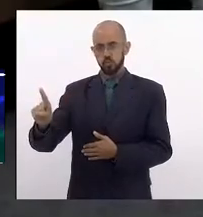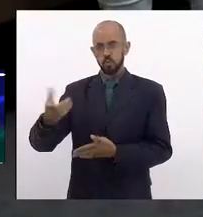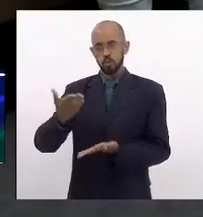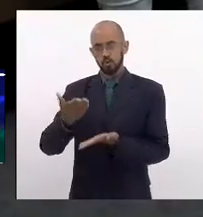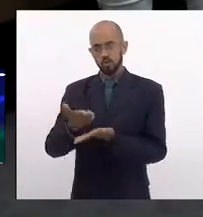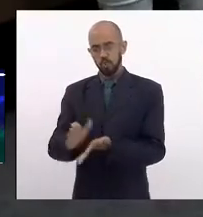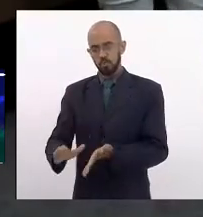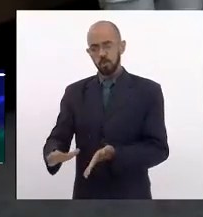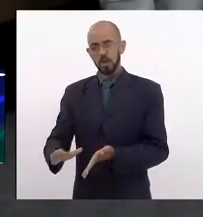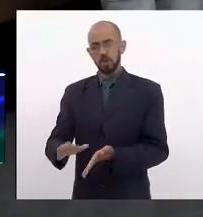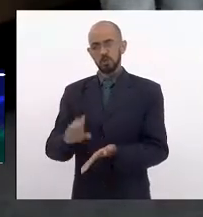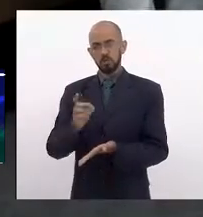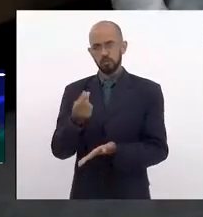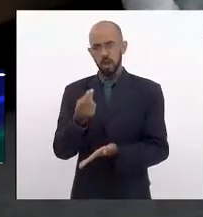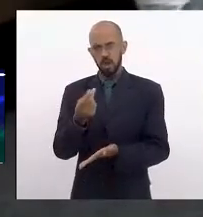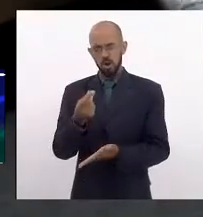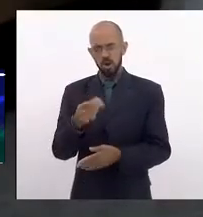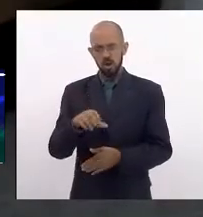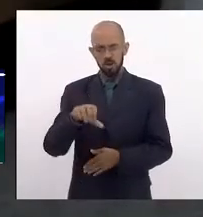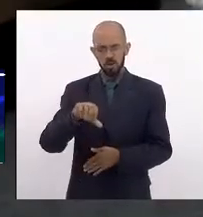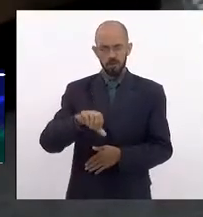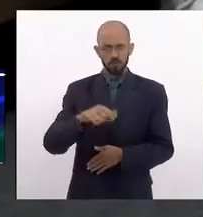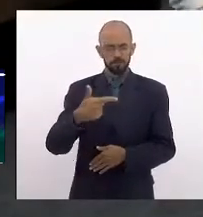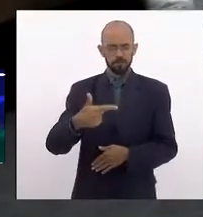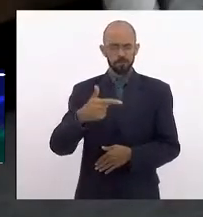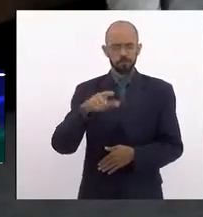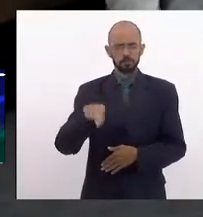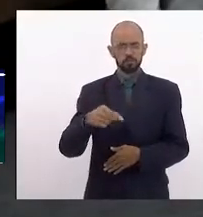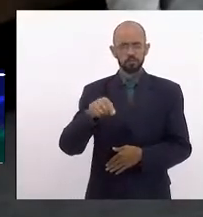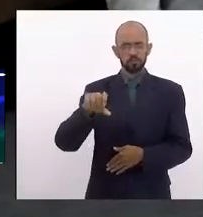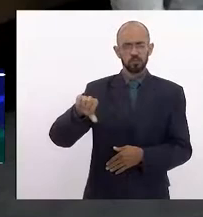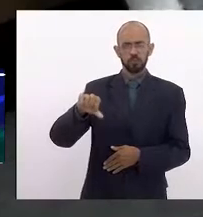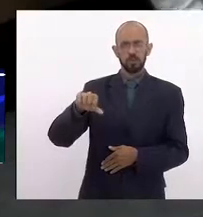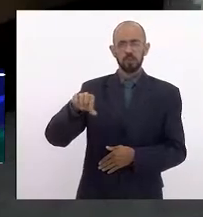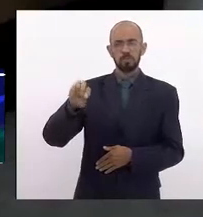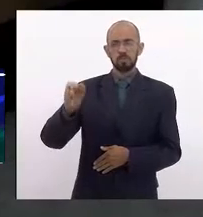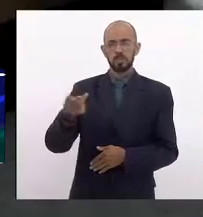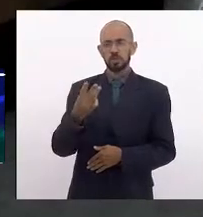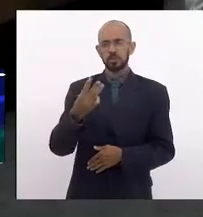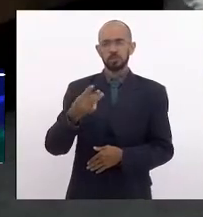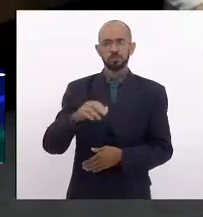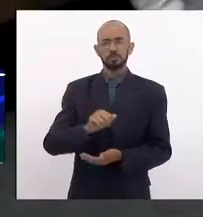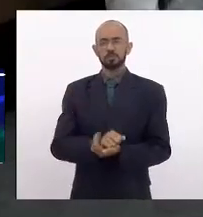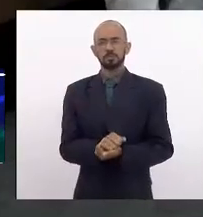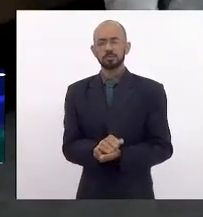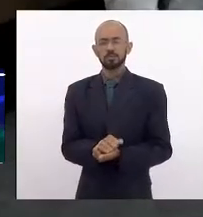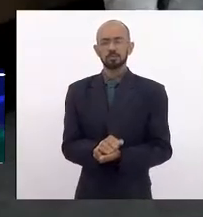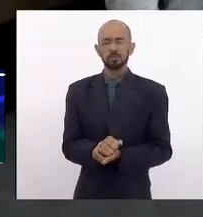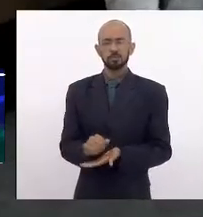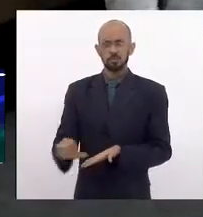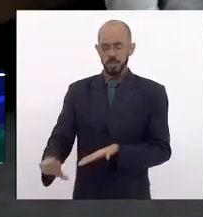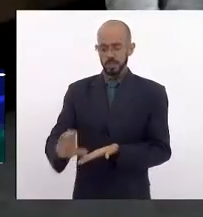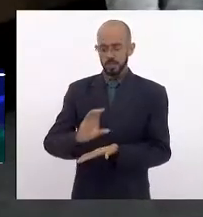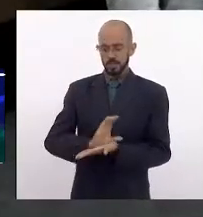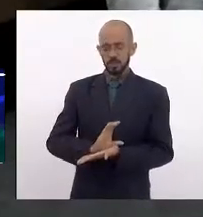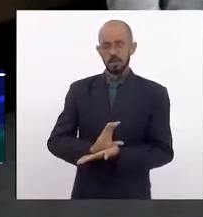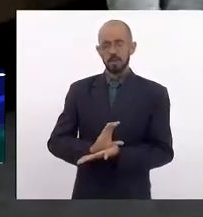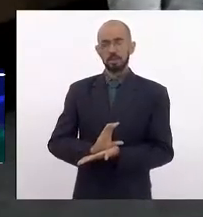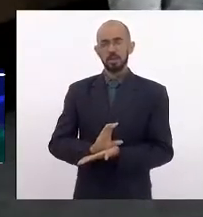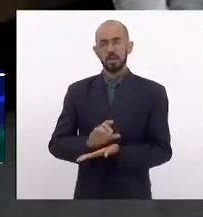receita líquida de novo a circular 9 bilhões e uma receita corrente líquida